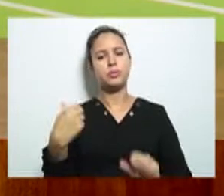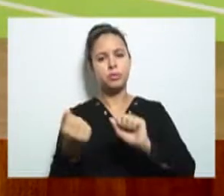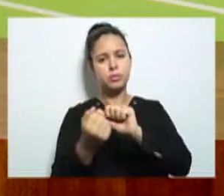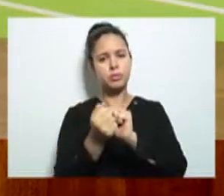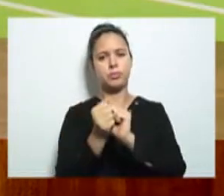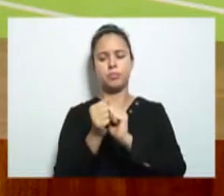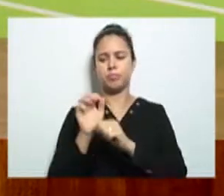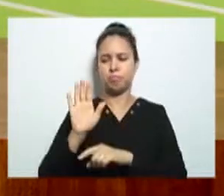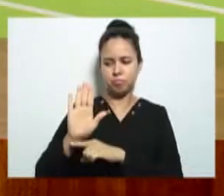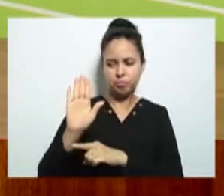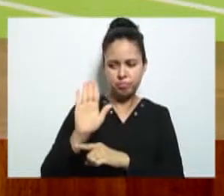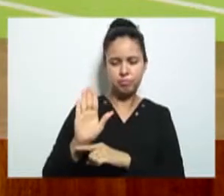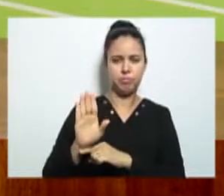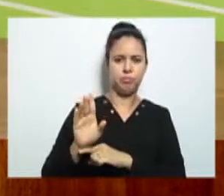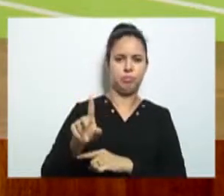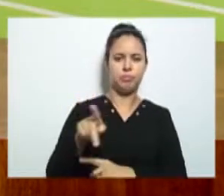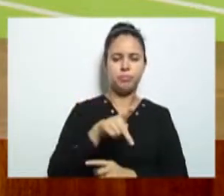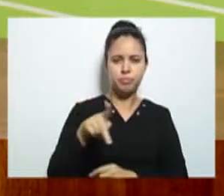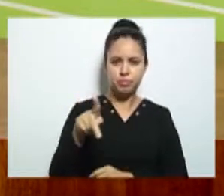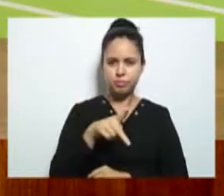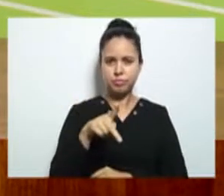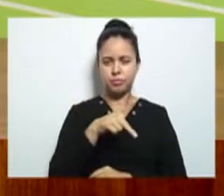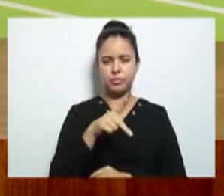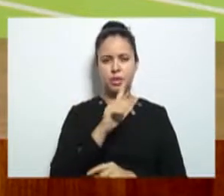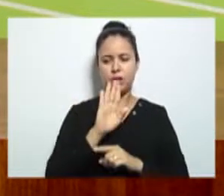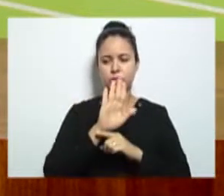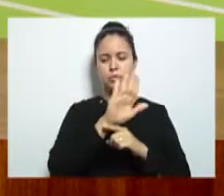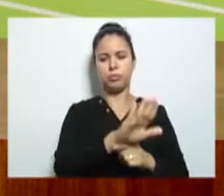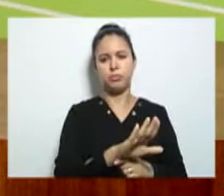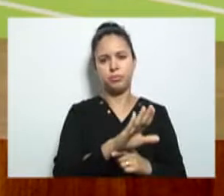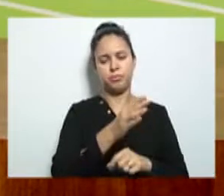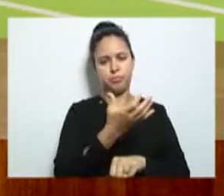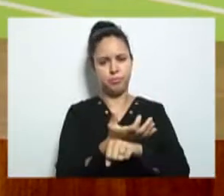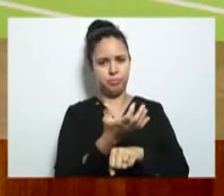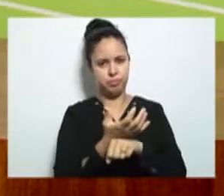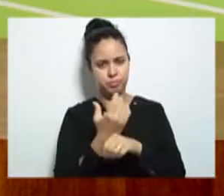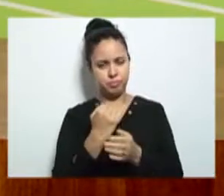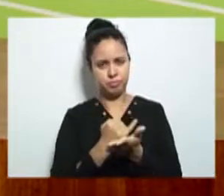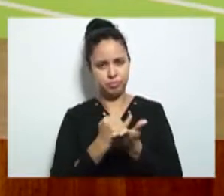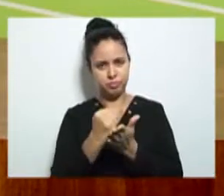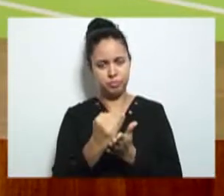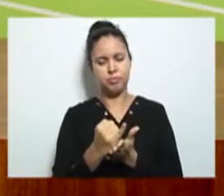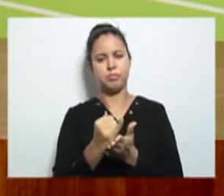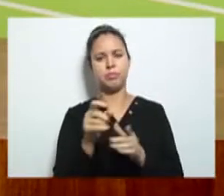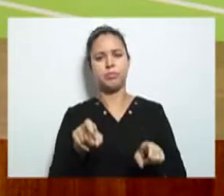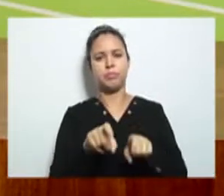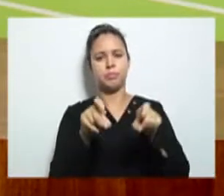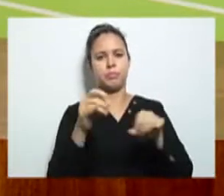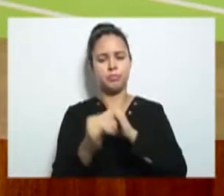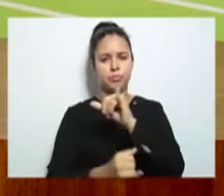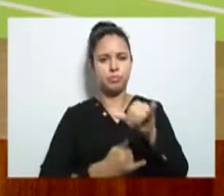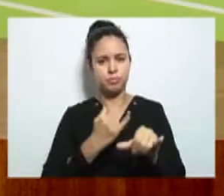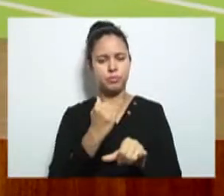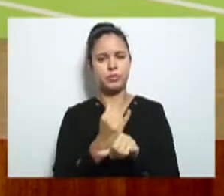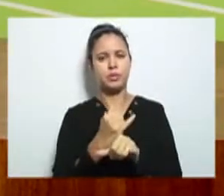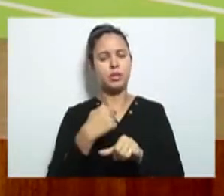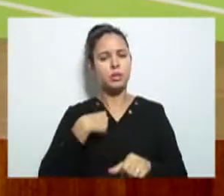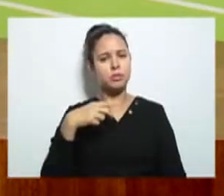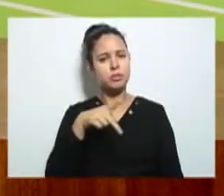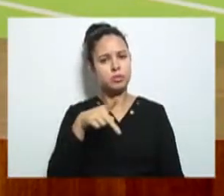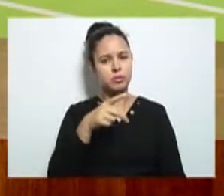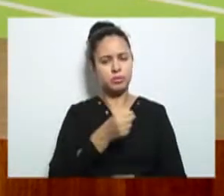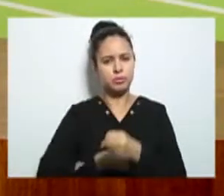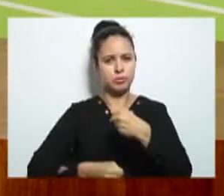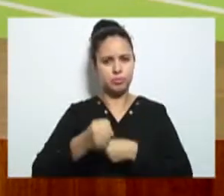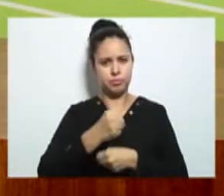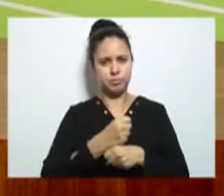junto com o professor Saulo para auxiliar ele nessa disciplina de Introdução à Informática. Estou como docente desde 2008,